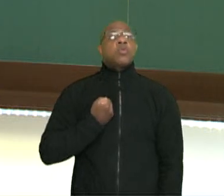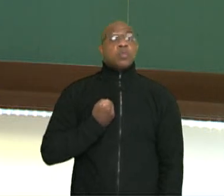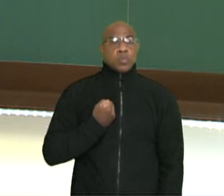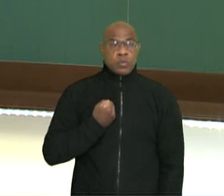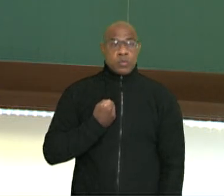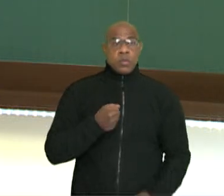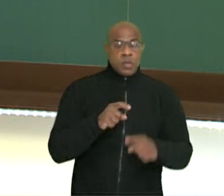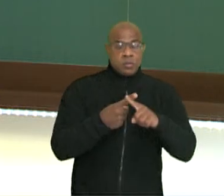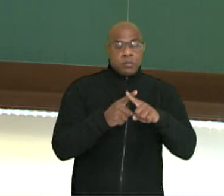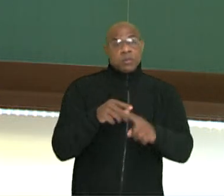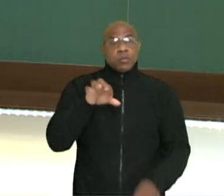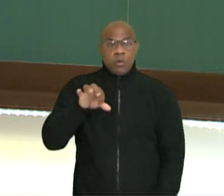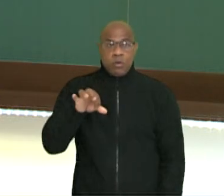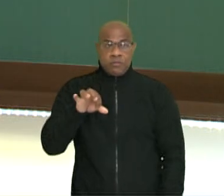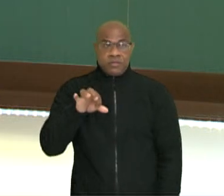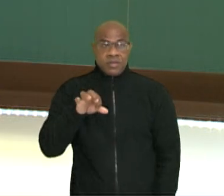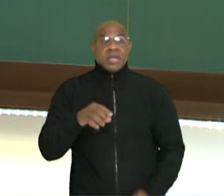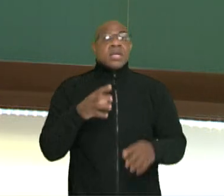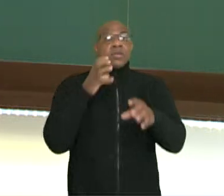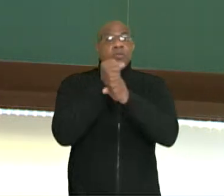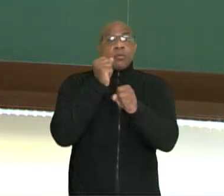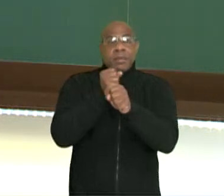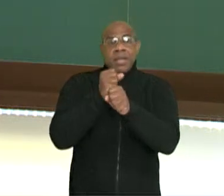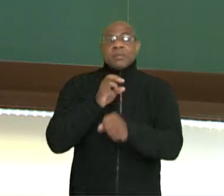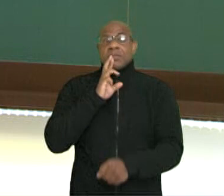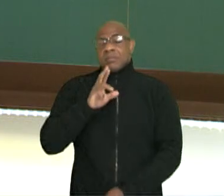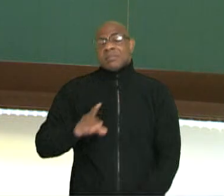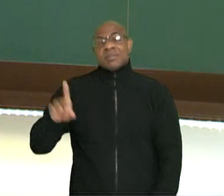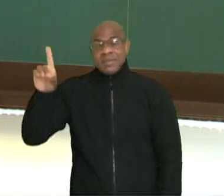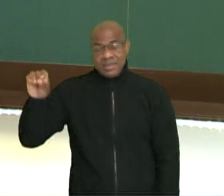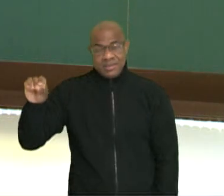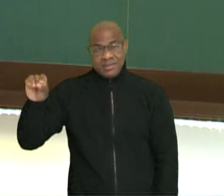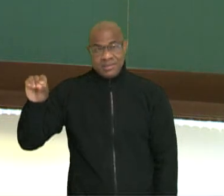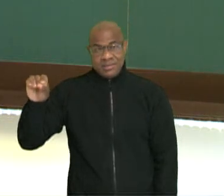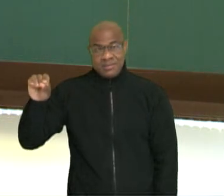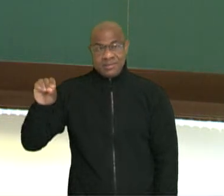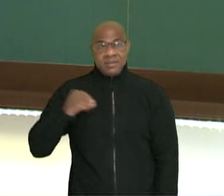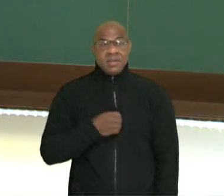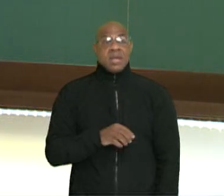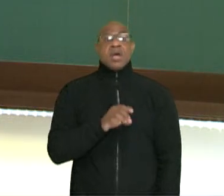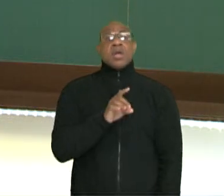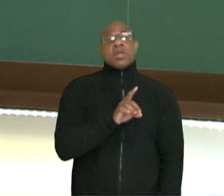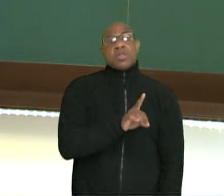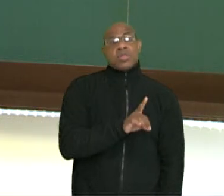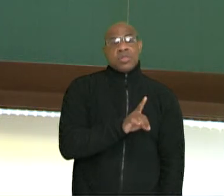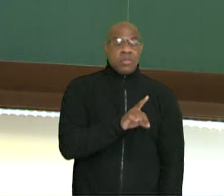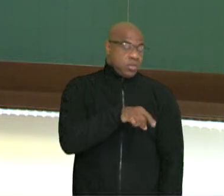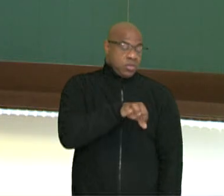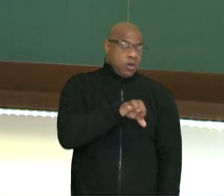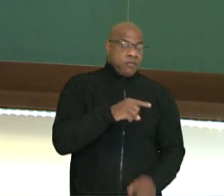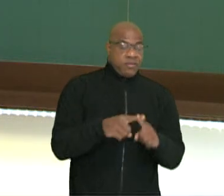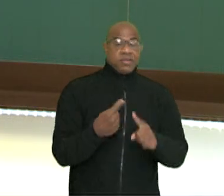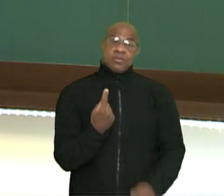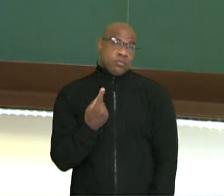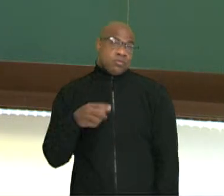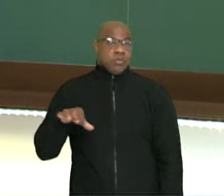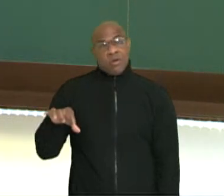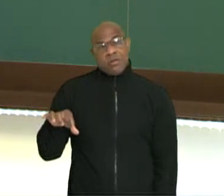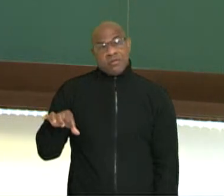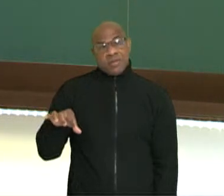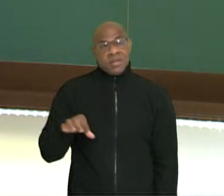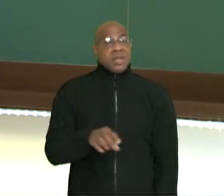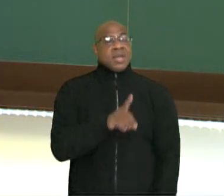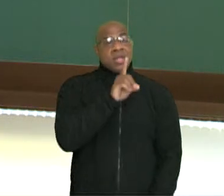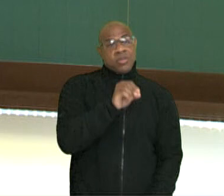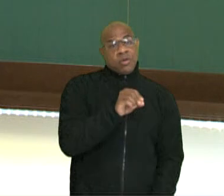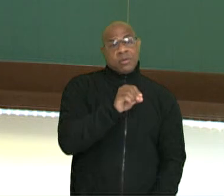multiplicados dão 9 e somados dão 10? Ficou bem fácil, né, gente? Então, é 9 e 1. 9 vezes 1, 9. 9 mais